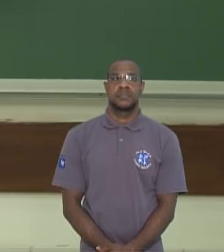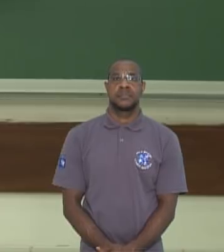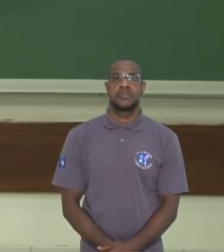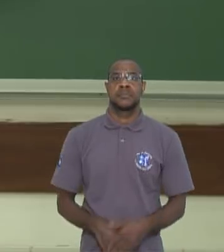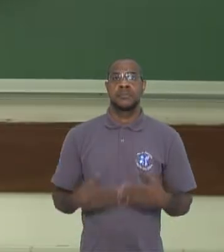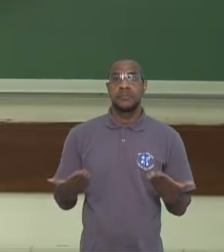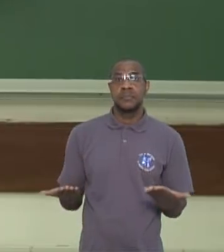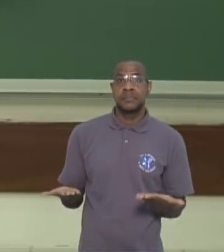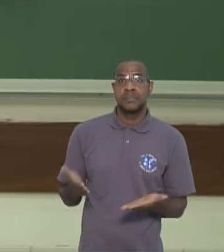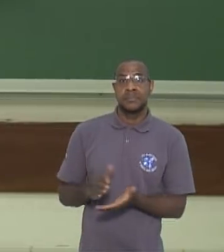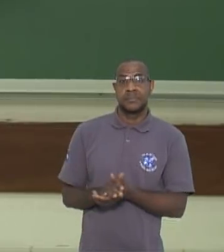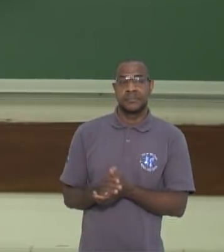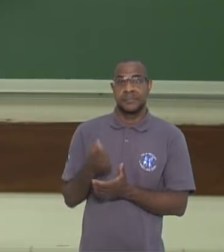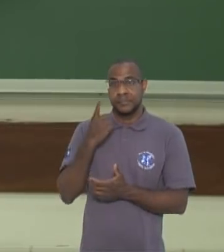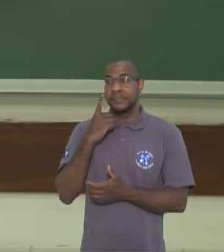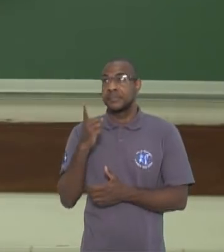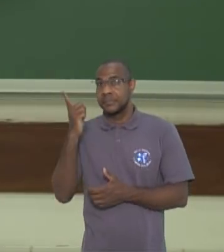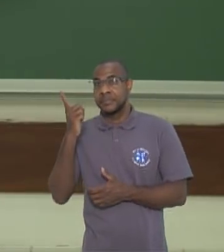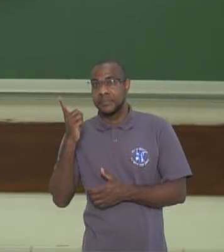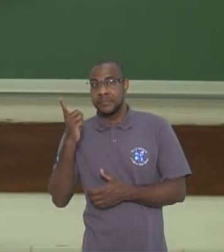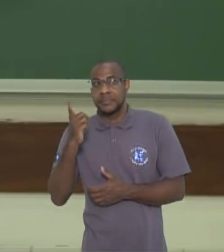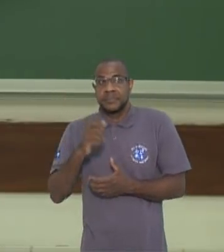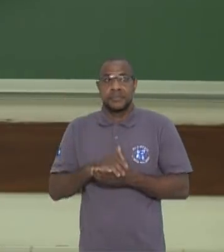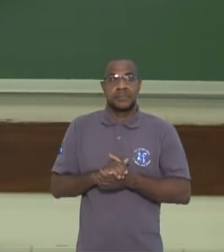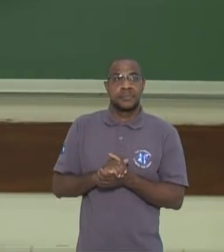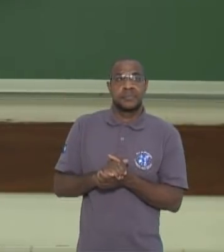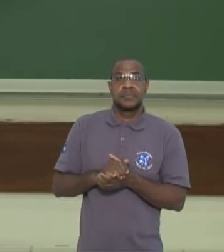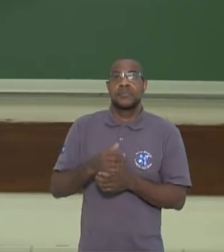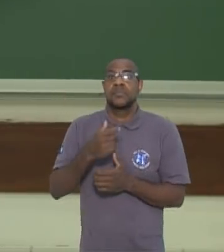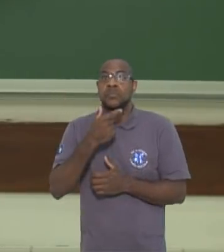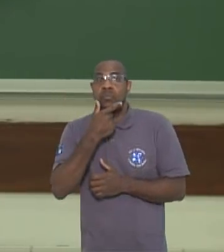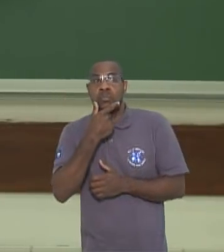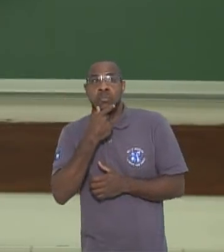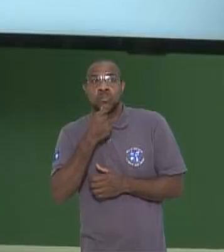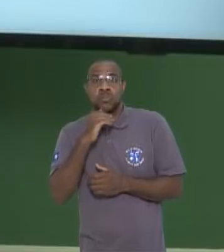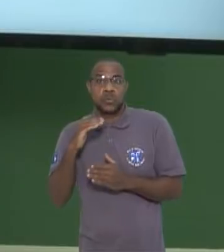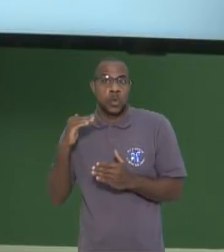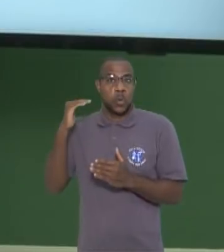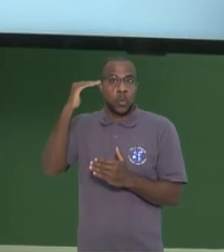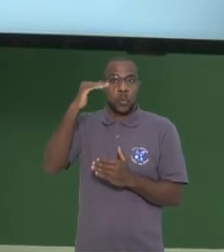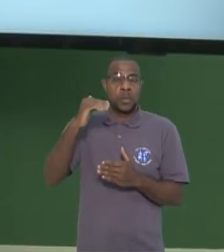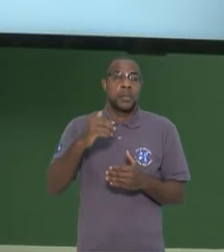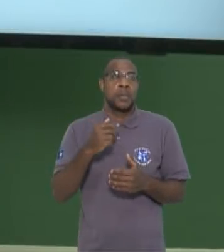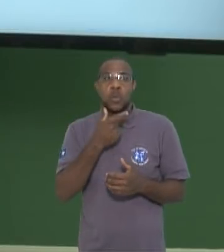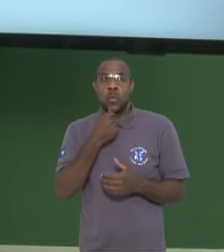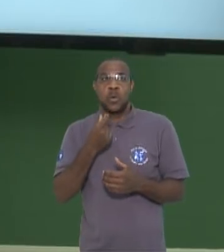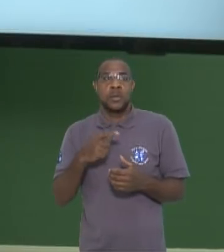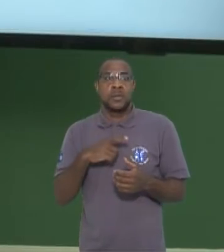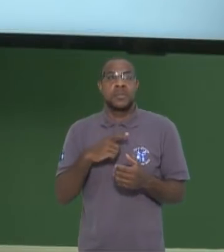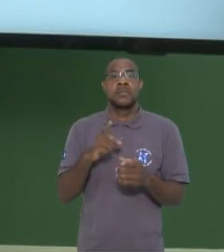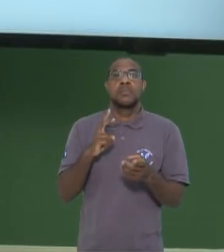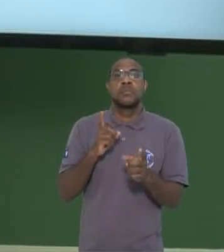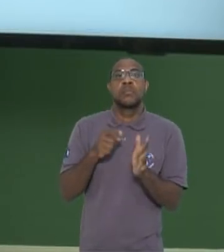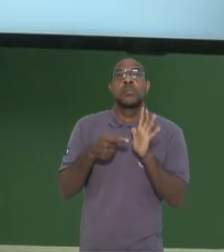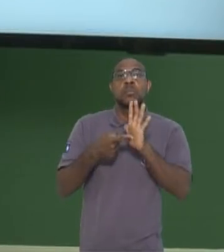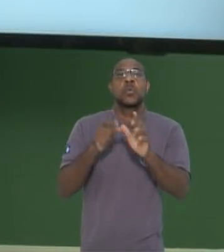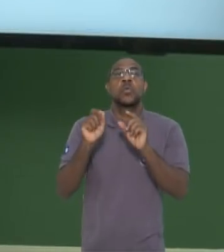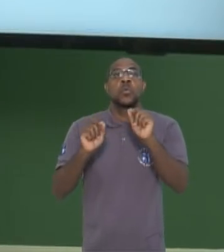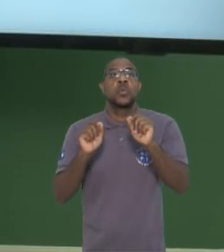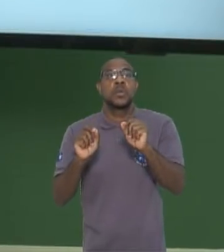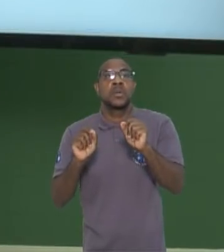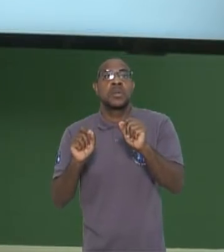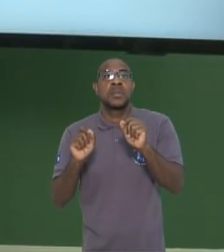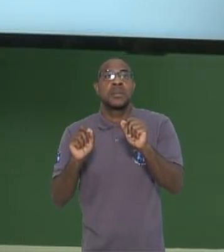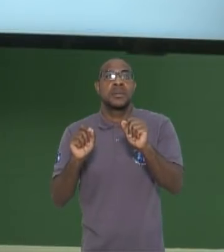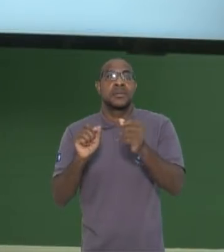E aí, gente, vamos lá então? Supermachos apresentam cariótipo 47XXY? Não, isso aqui, né, é